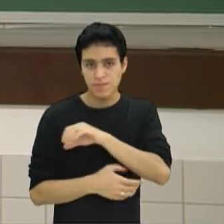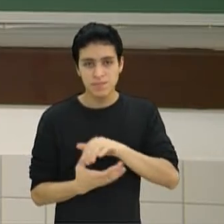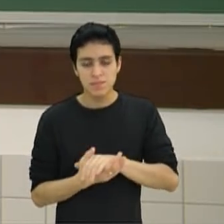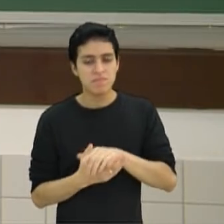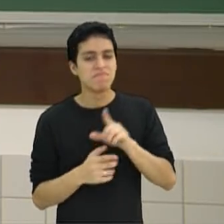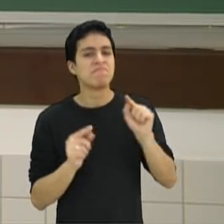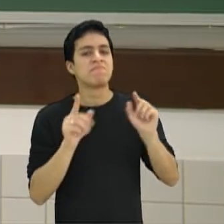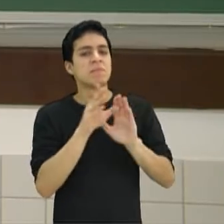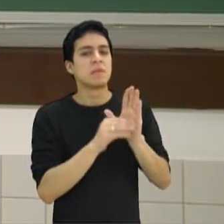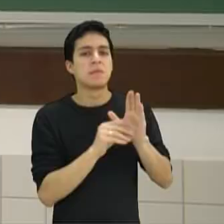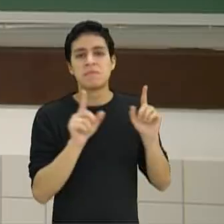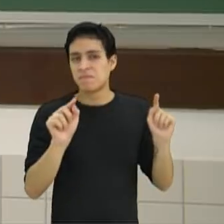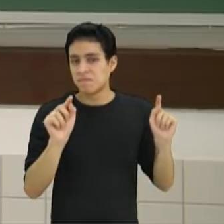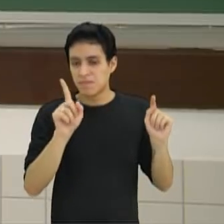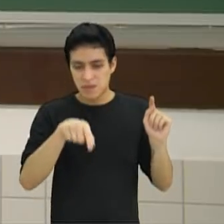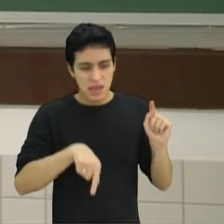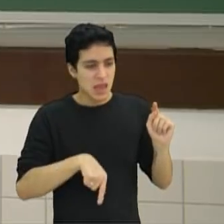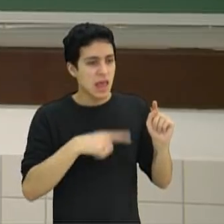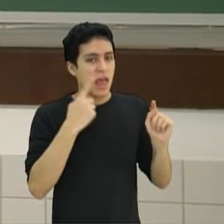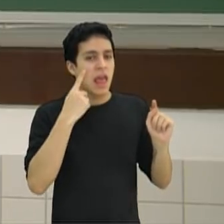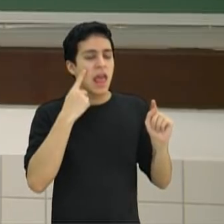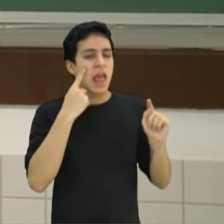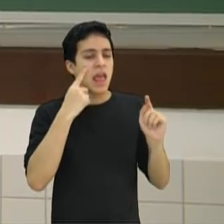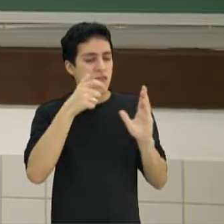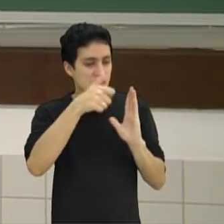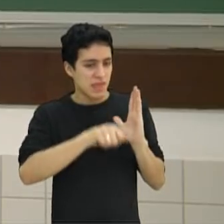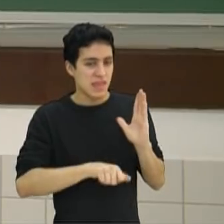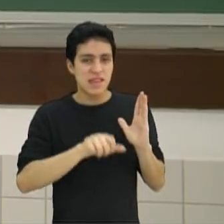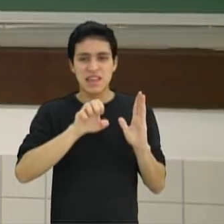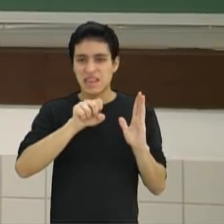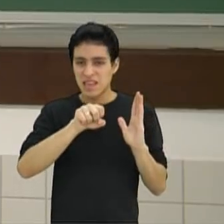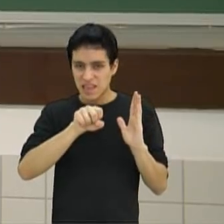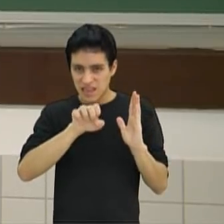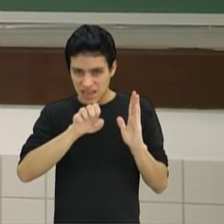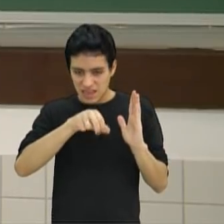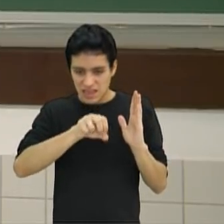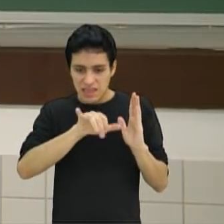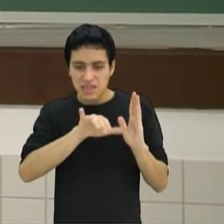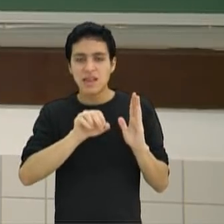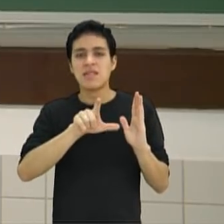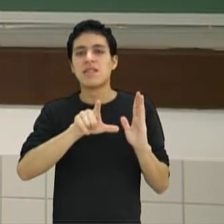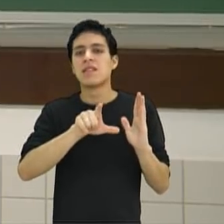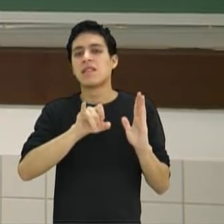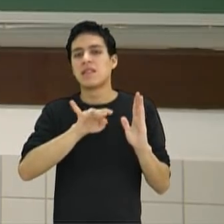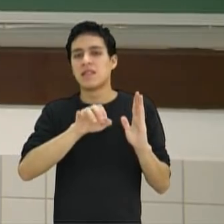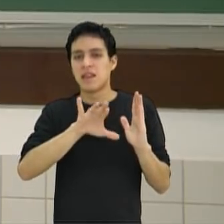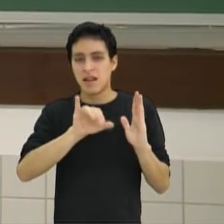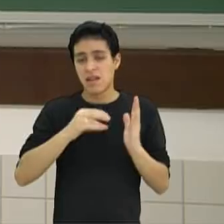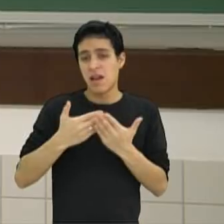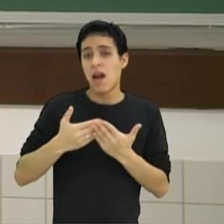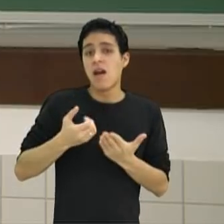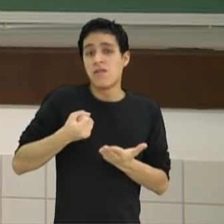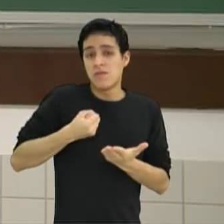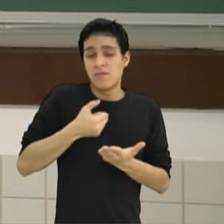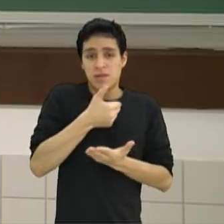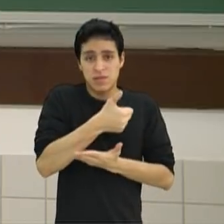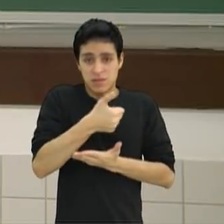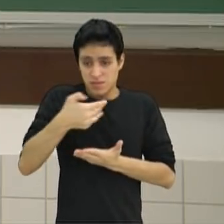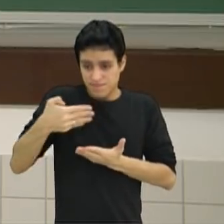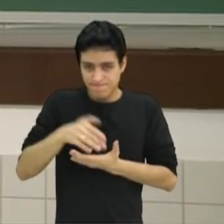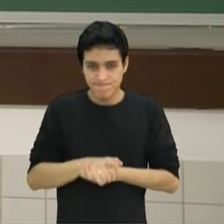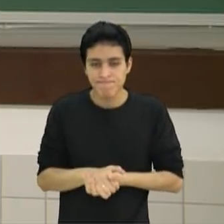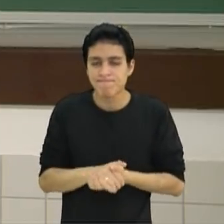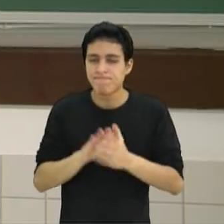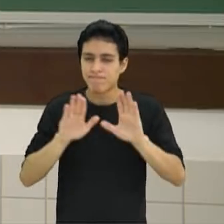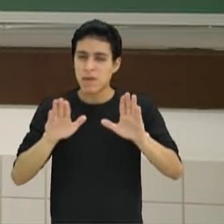nosso conteúdo é ensaio literário, aula 114. Lembrando, temos alguns recados,